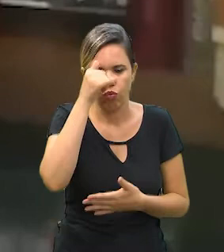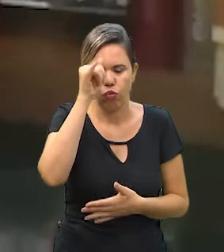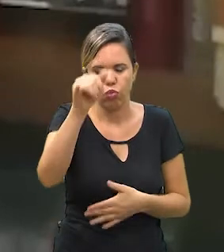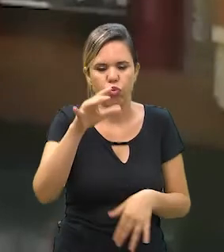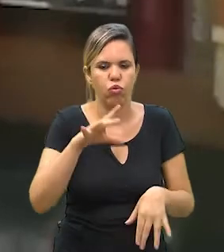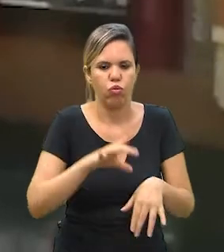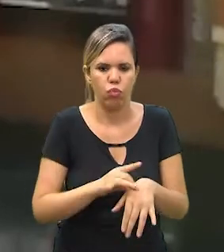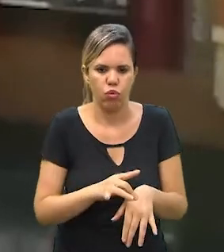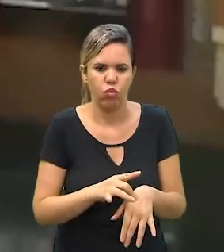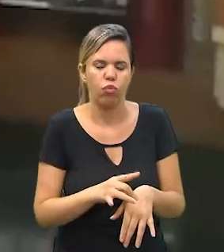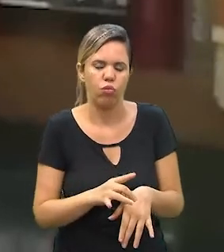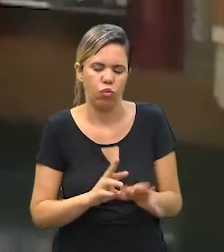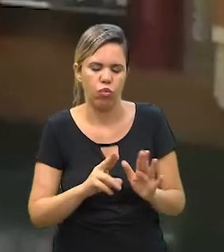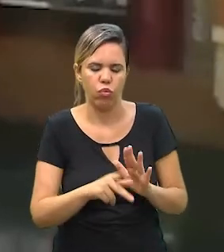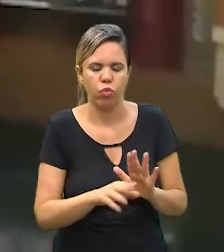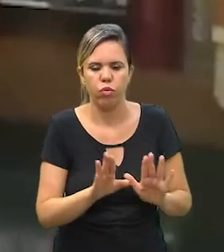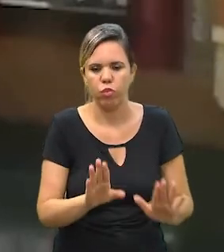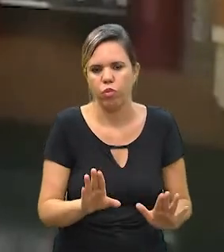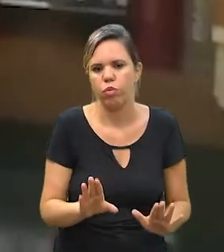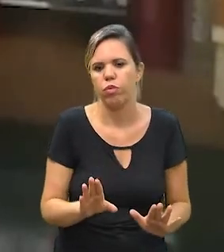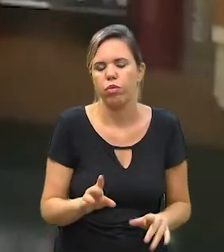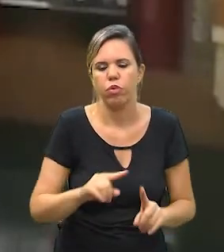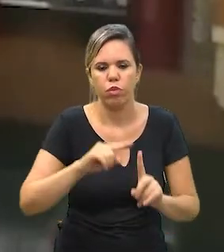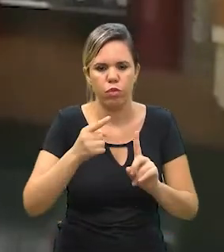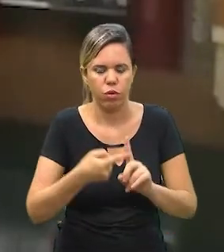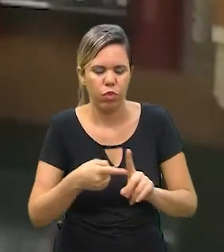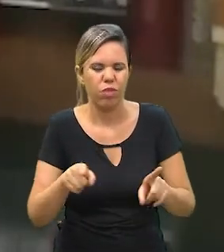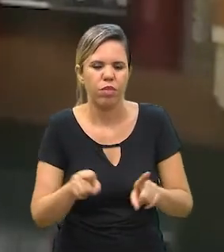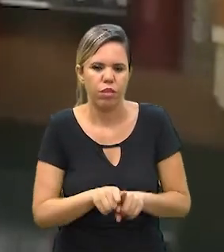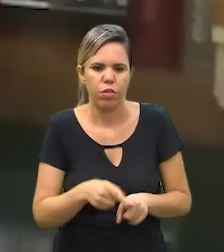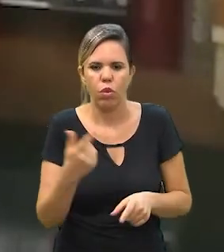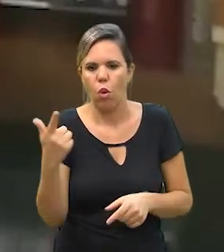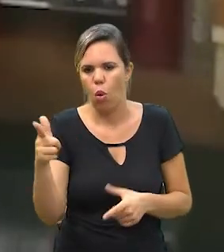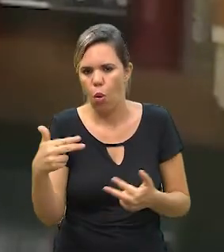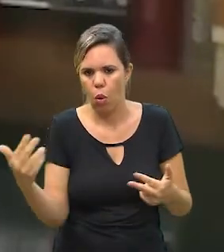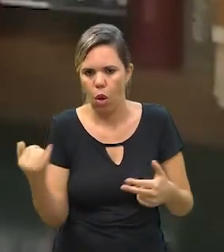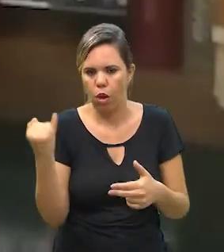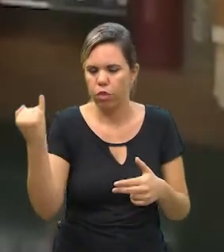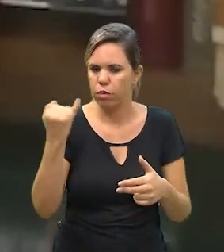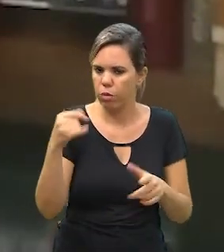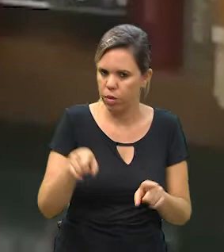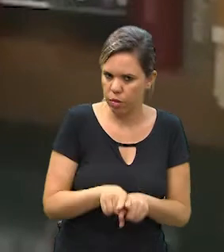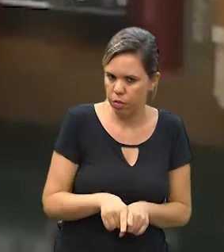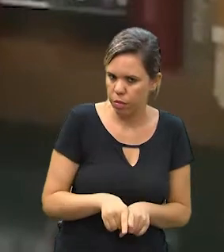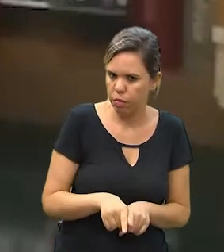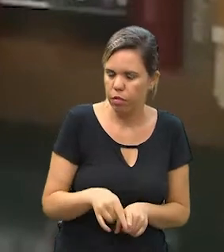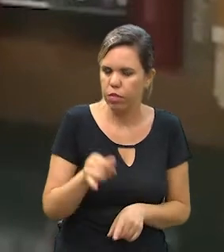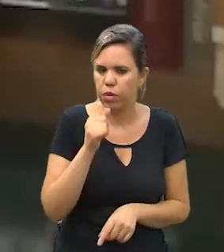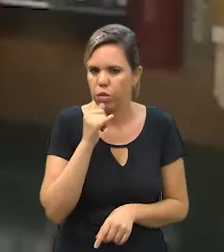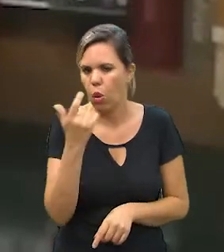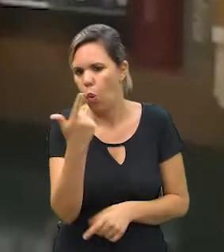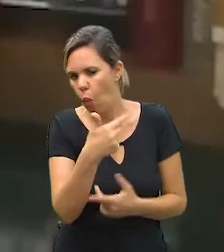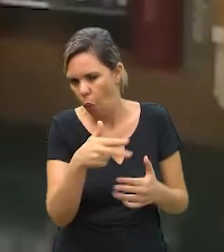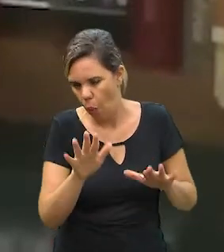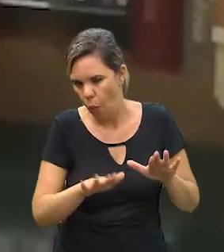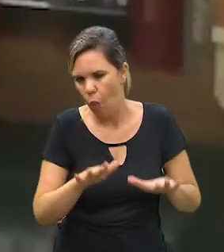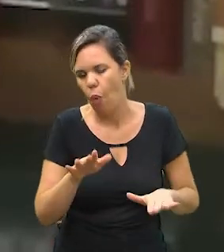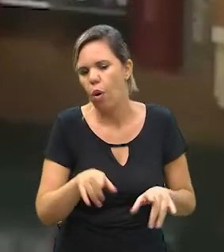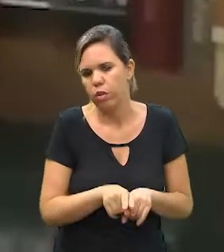questão da endometriose. Mas gravidez envolve coisas muito mais amplas também. Então, outras questões,